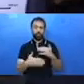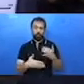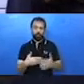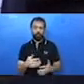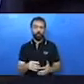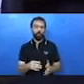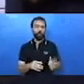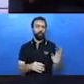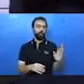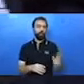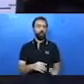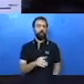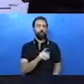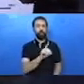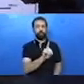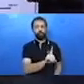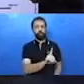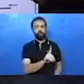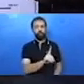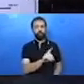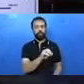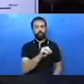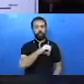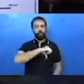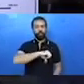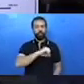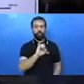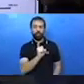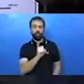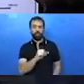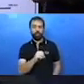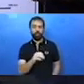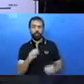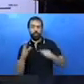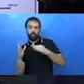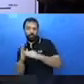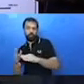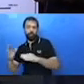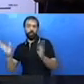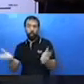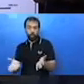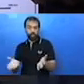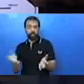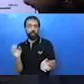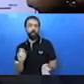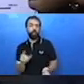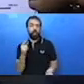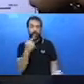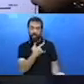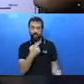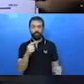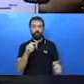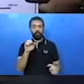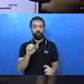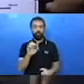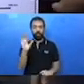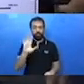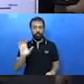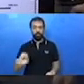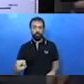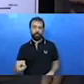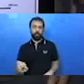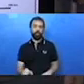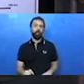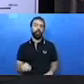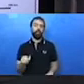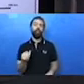de 1988 até hoje, nós temos esse mapa. É essa divisão. Quantas unidades federativas